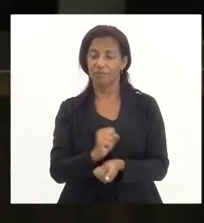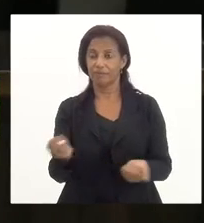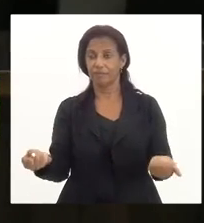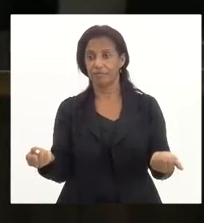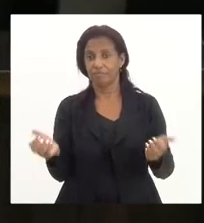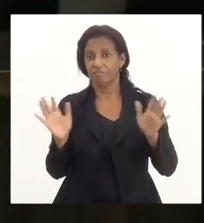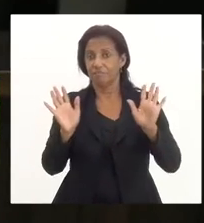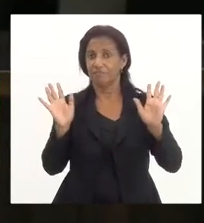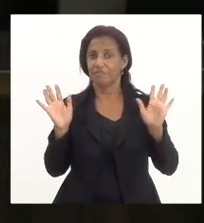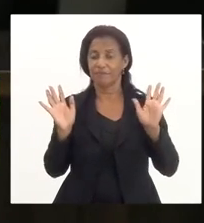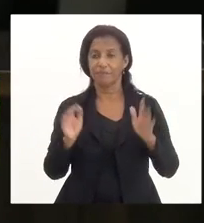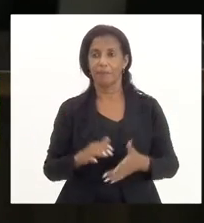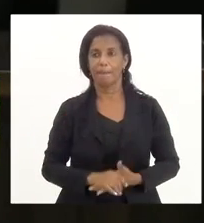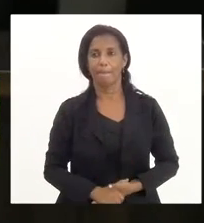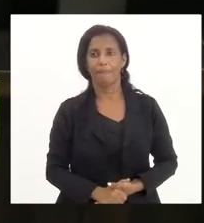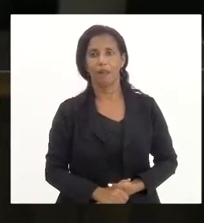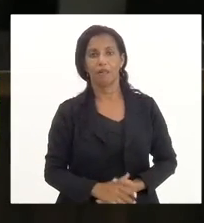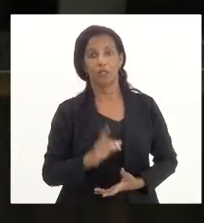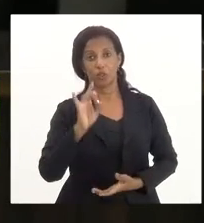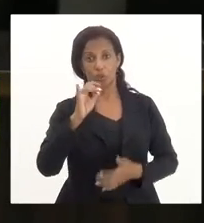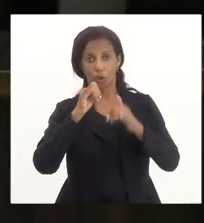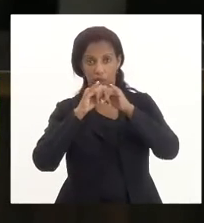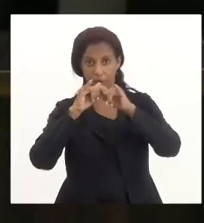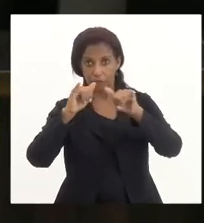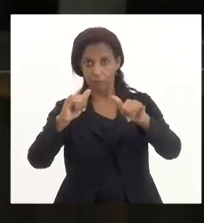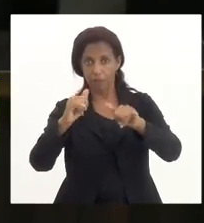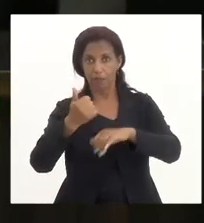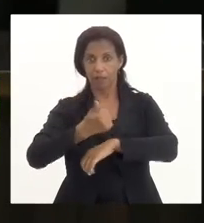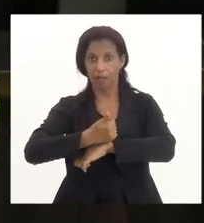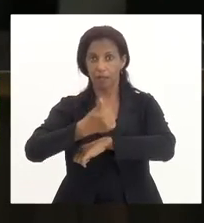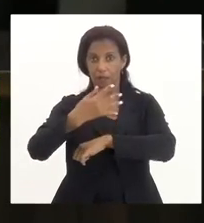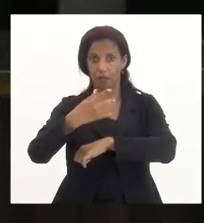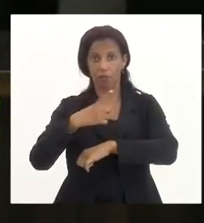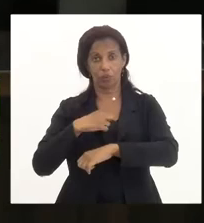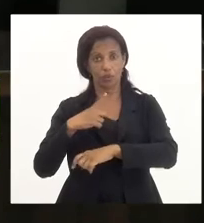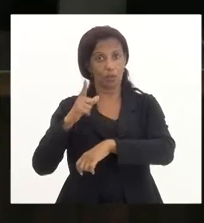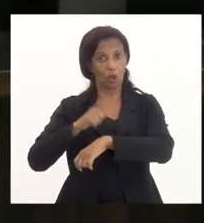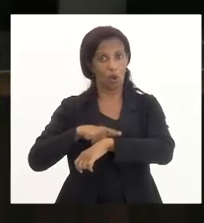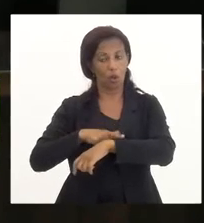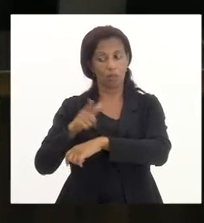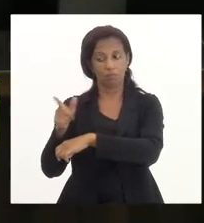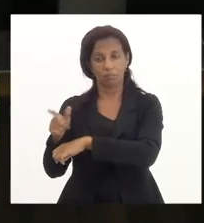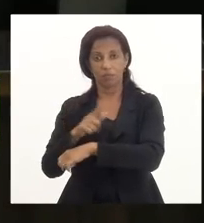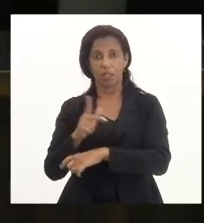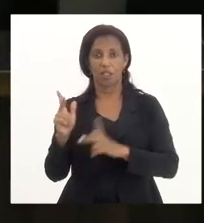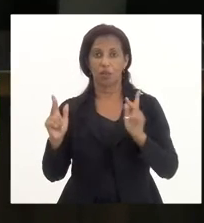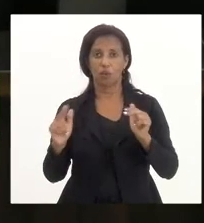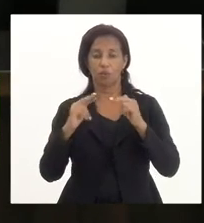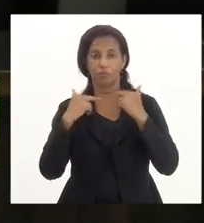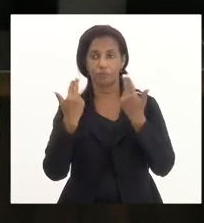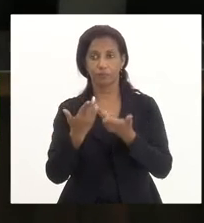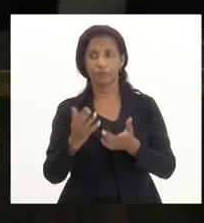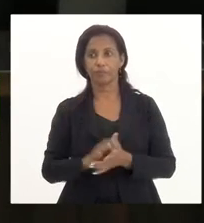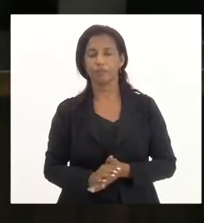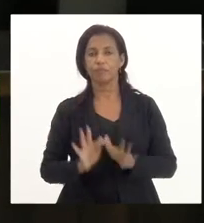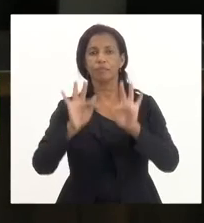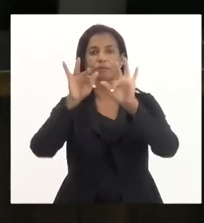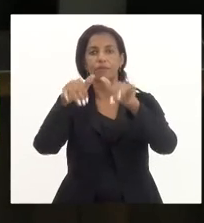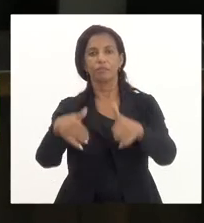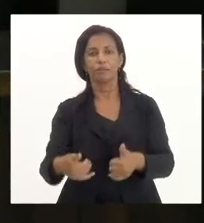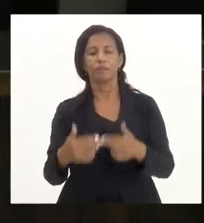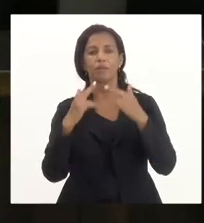mas é só só informada que as 14horas mesmo horário bom então tá